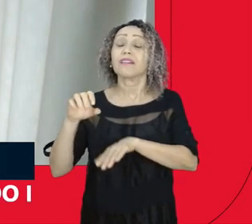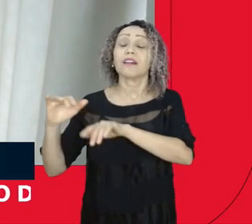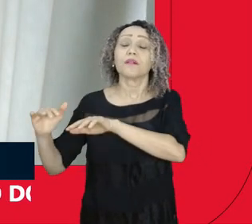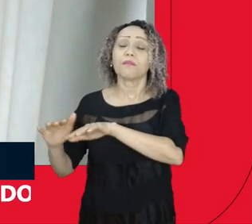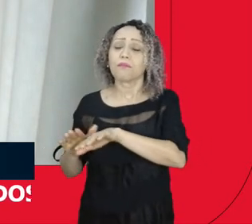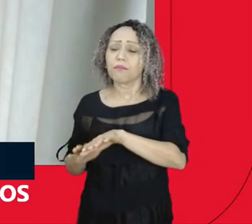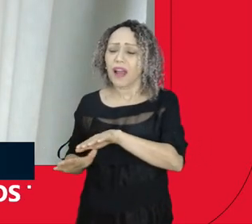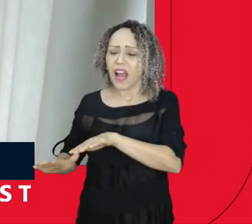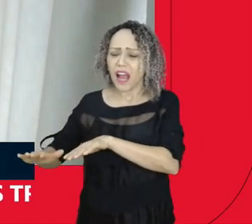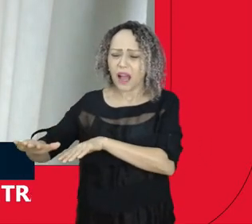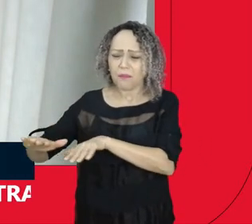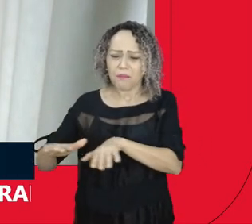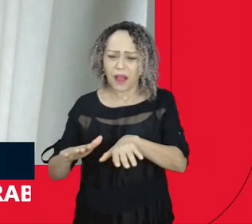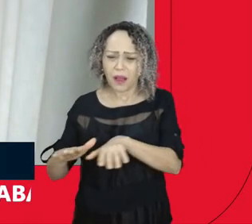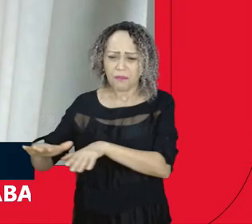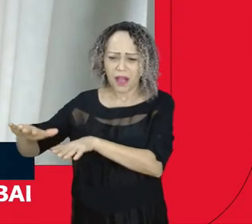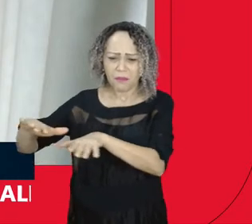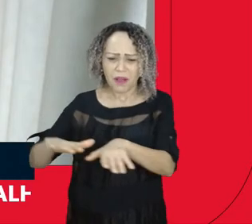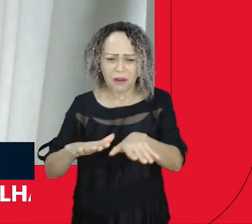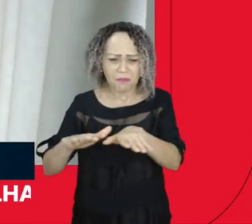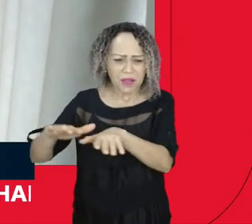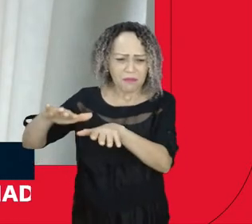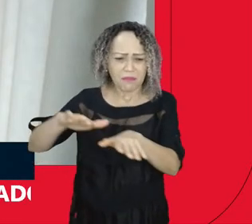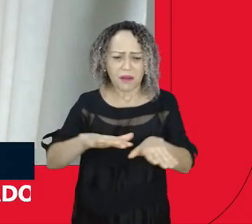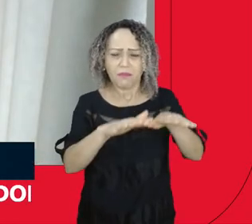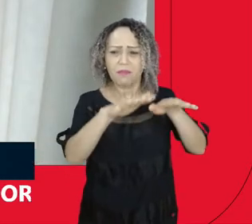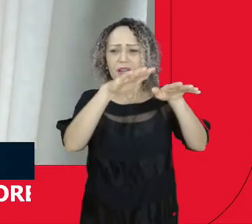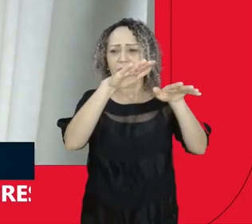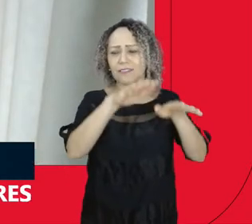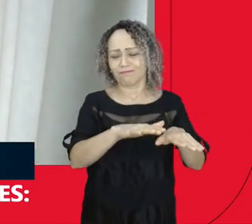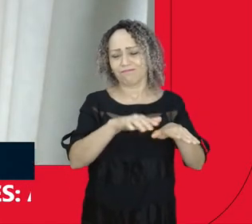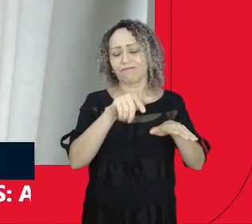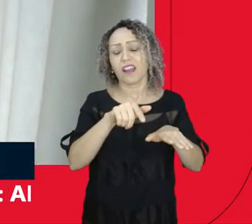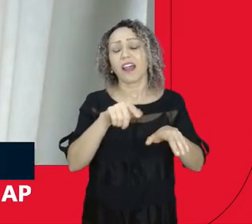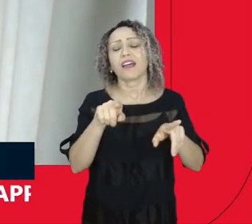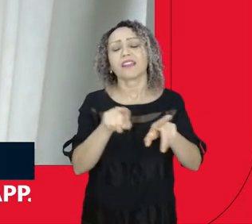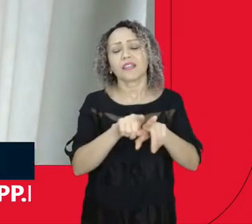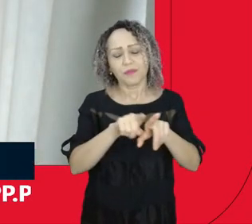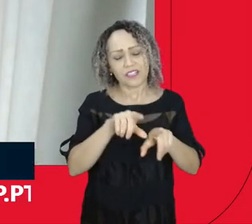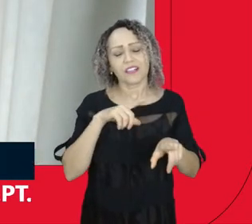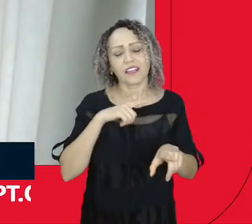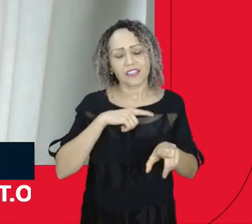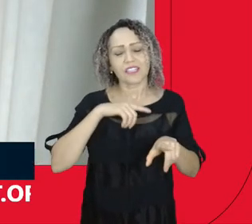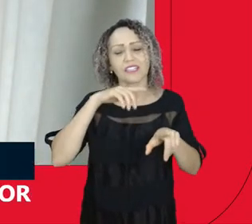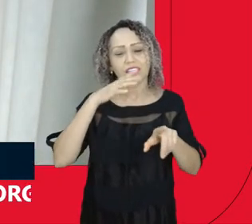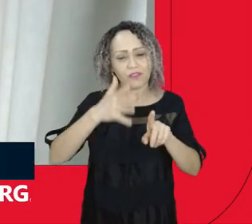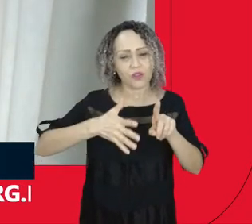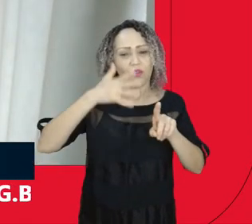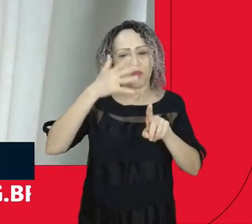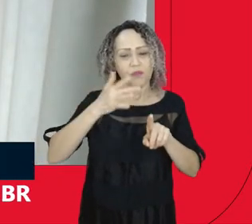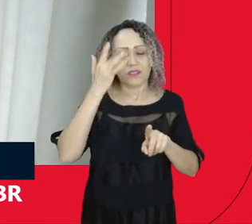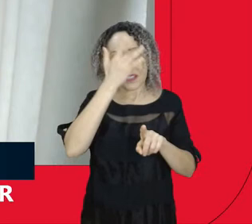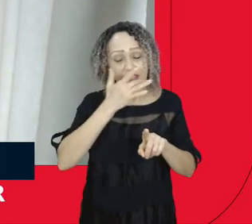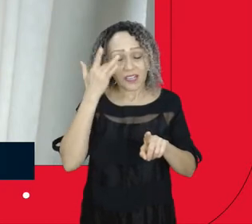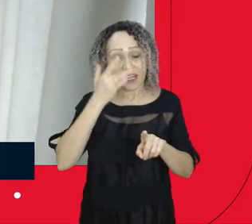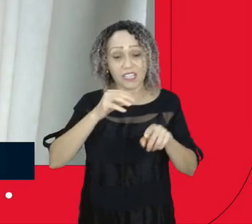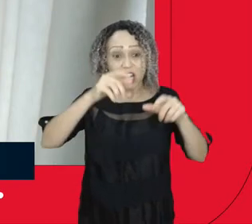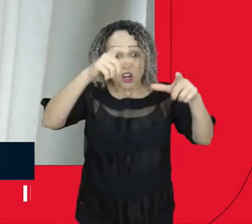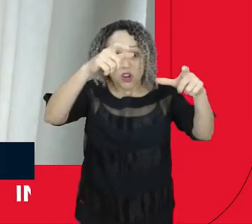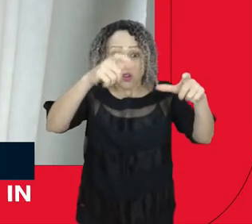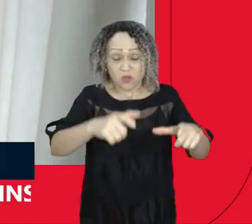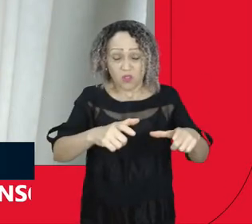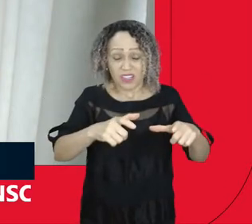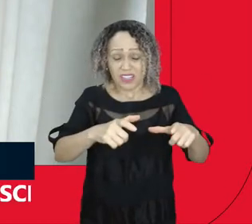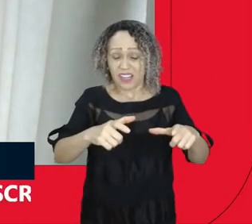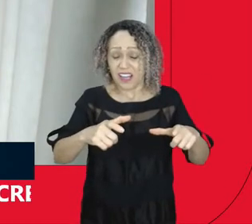fez vários comícios, onde nós fizemos o comício de Haddad, inclusive, da vez passada. É um lugar histórico, os